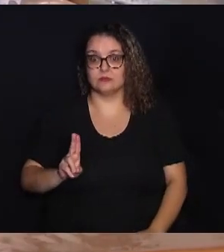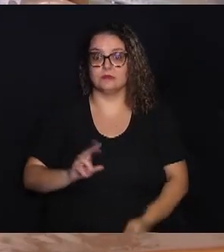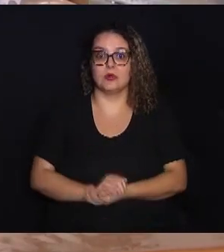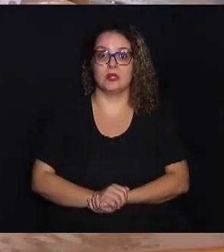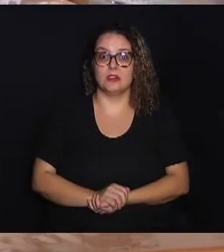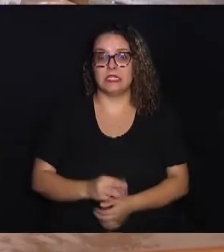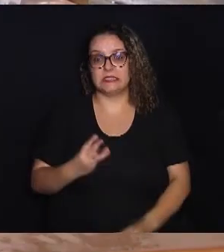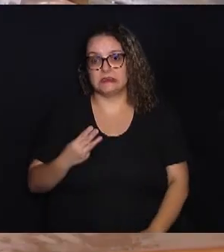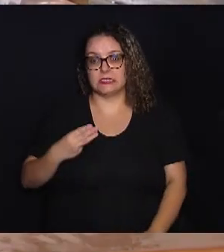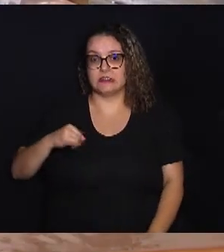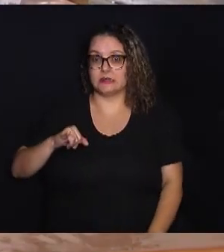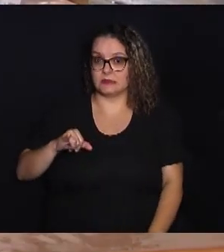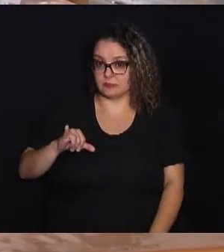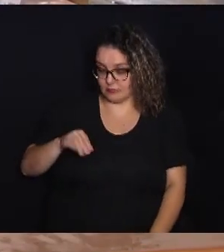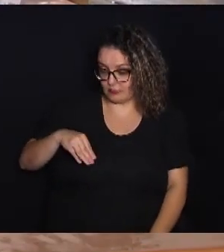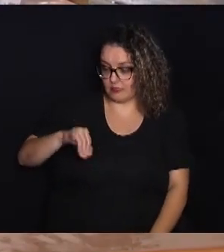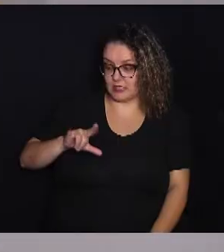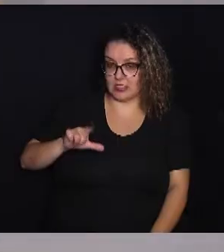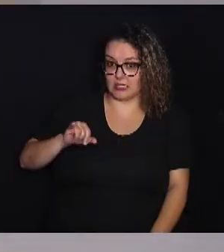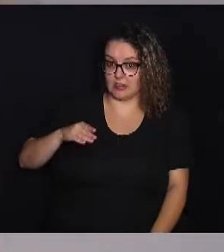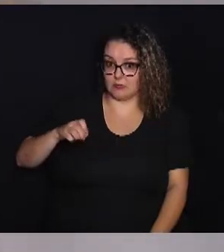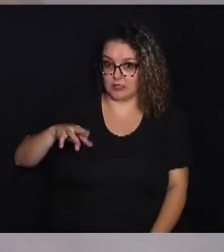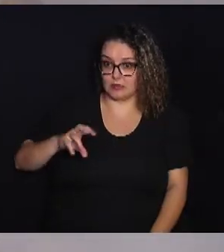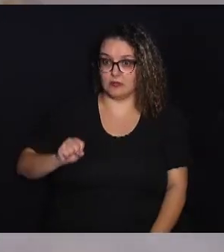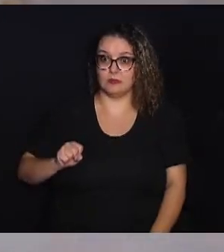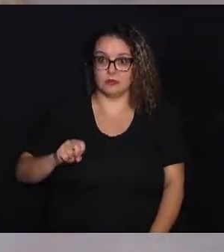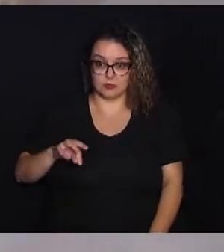tá limpinha, fica limpinha.